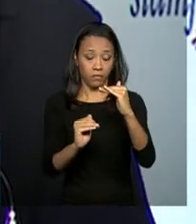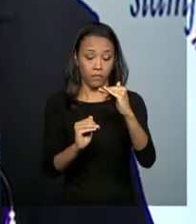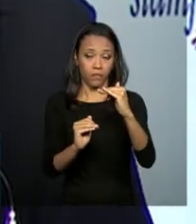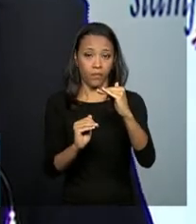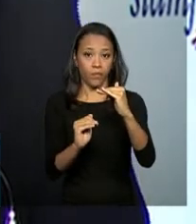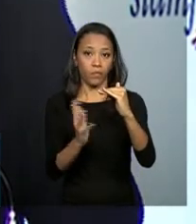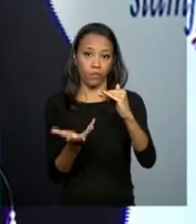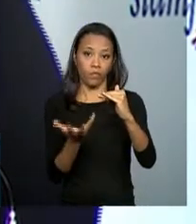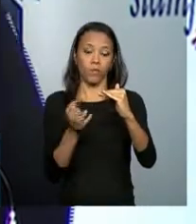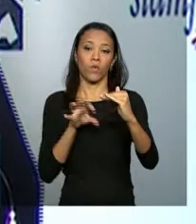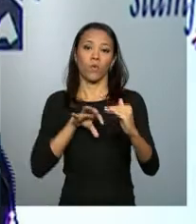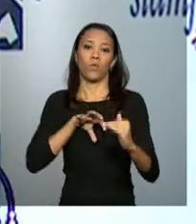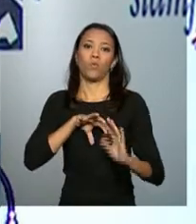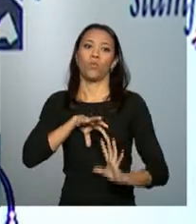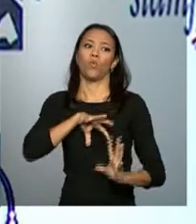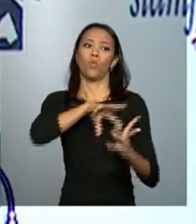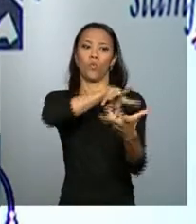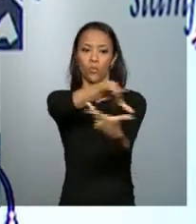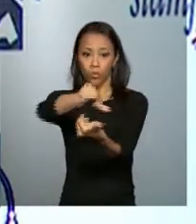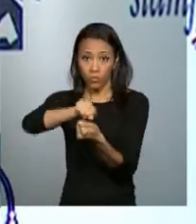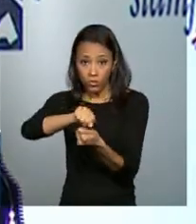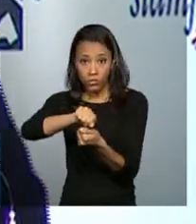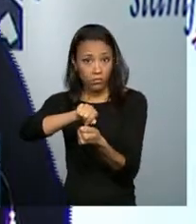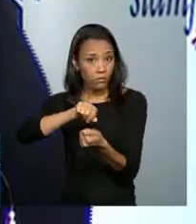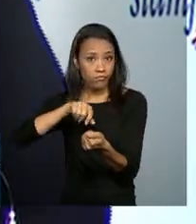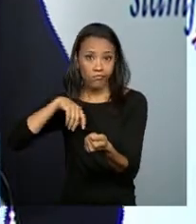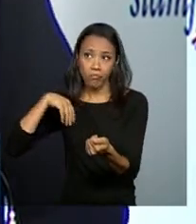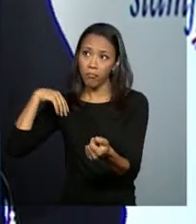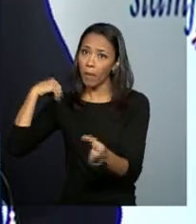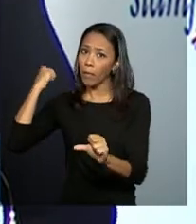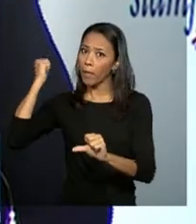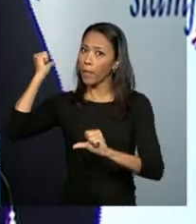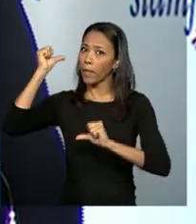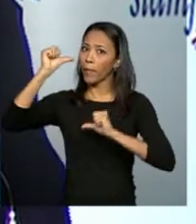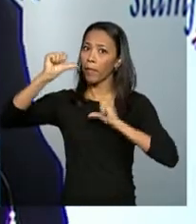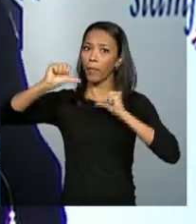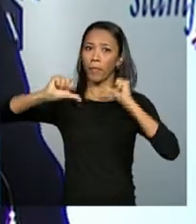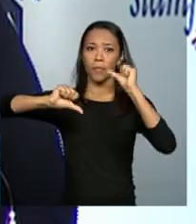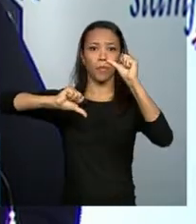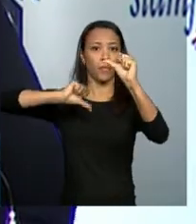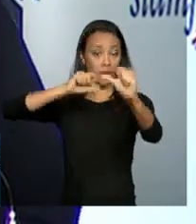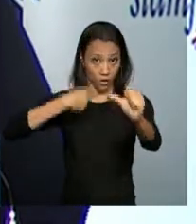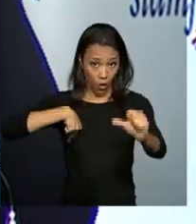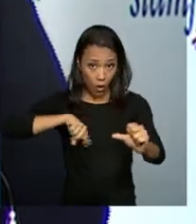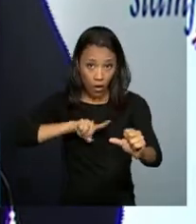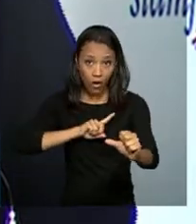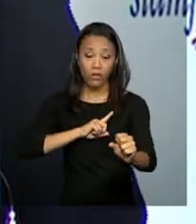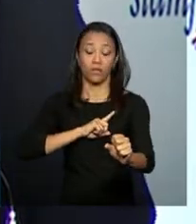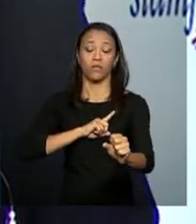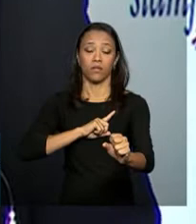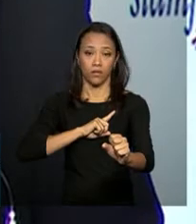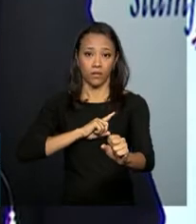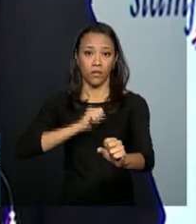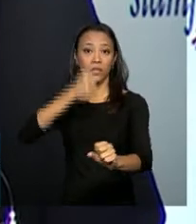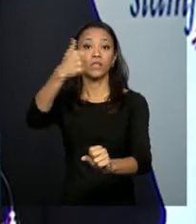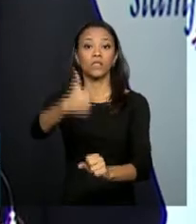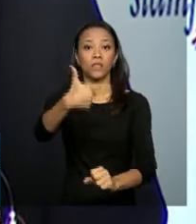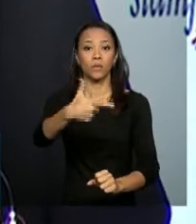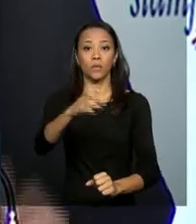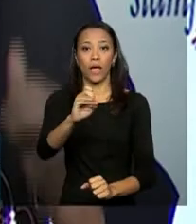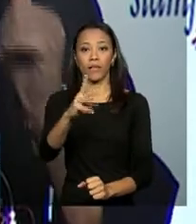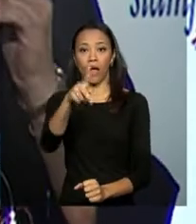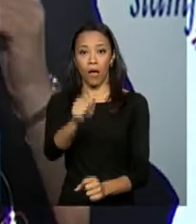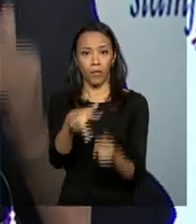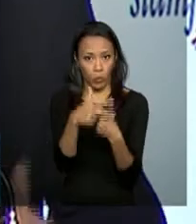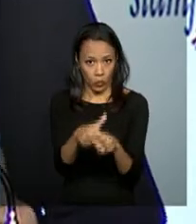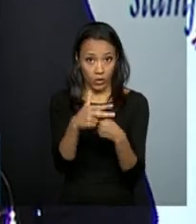O mundo mudou nesse período. E nós vamos ter que, nessa segunda etapa do ajuste, porque